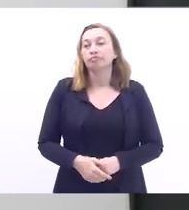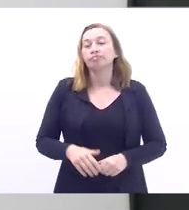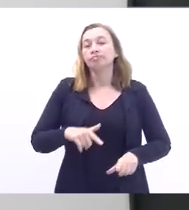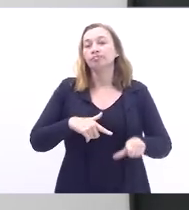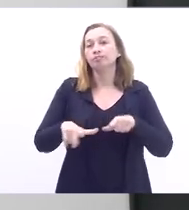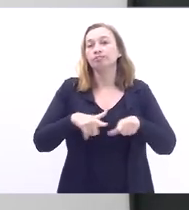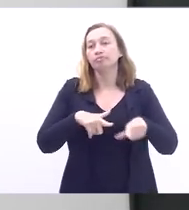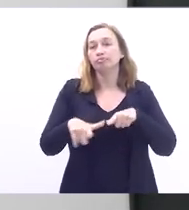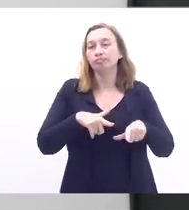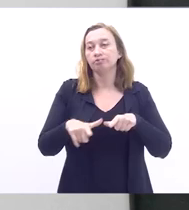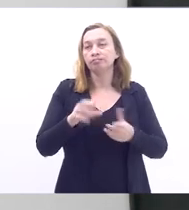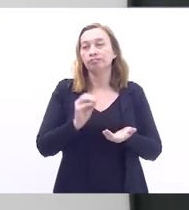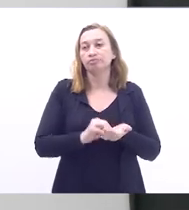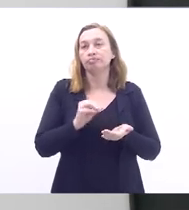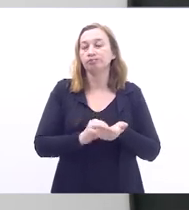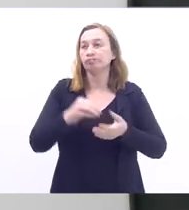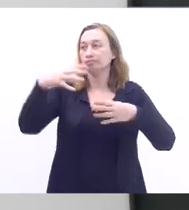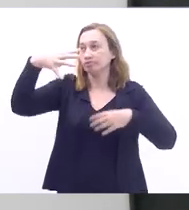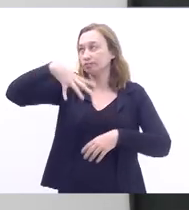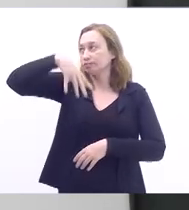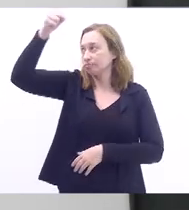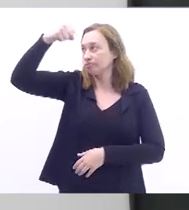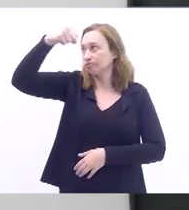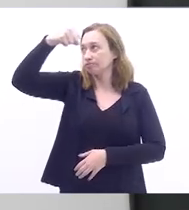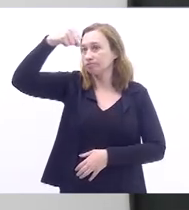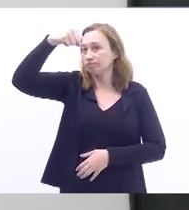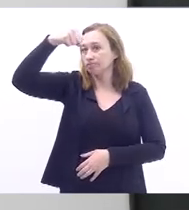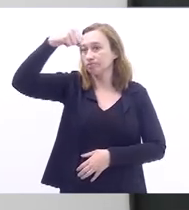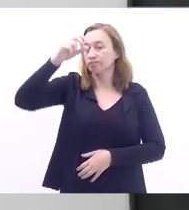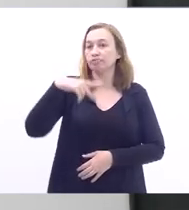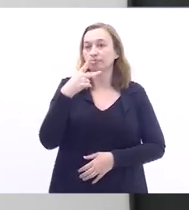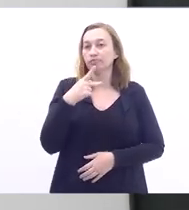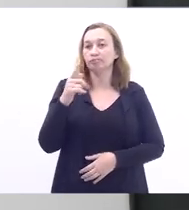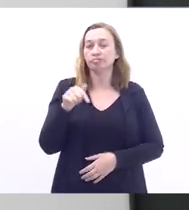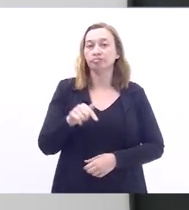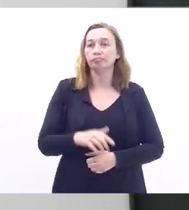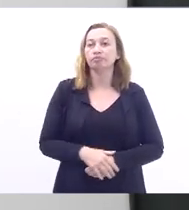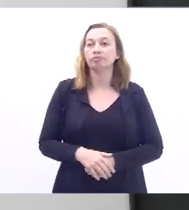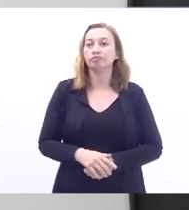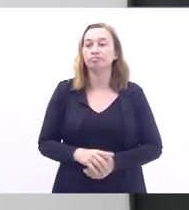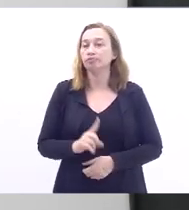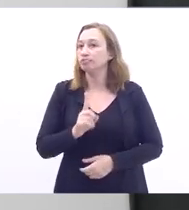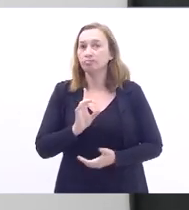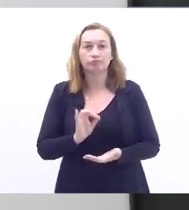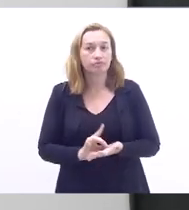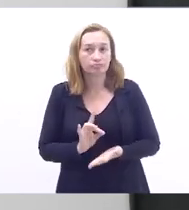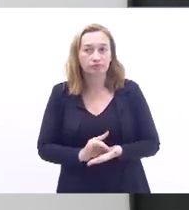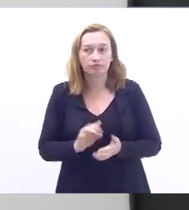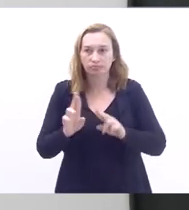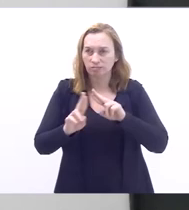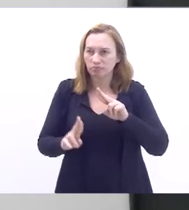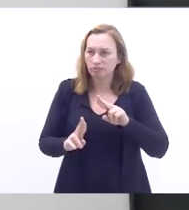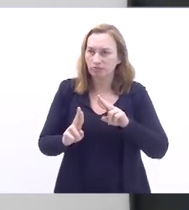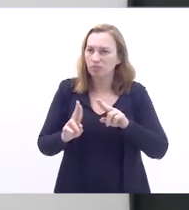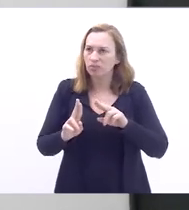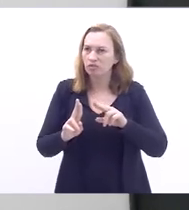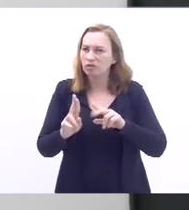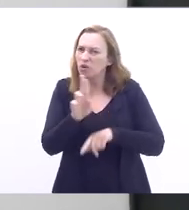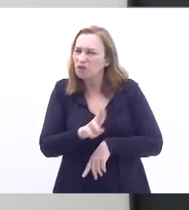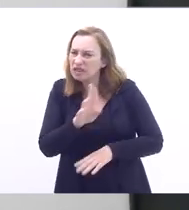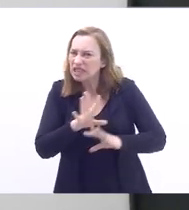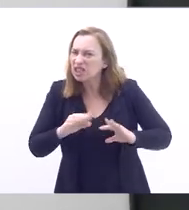estamos trabalhando na falta de energia deixa eu fazer uma explanação aqui não é verdade que alguém inventou de tá sem energia